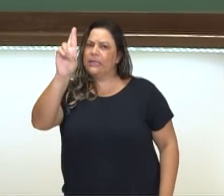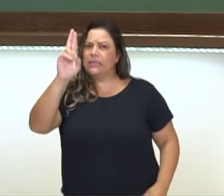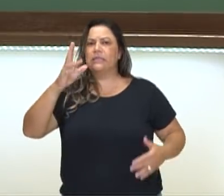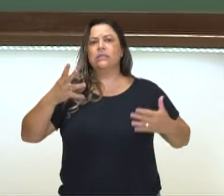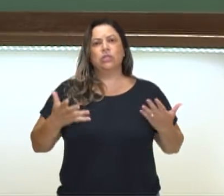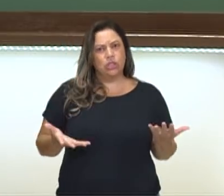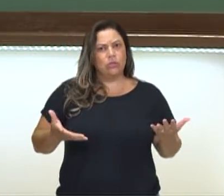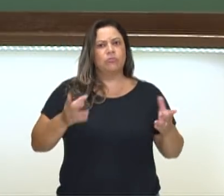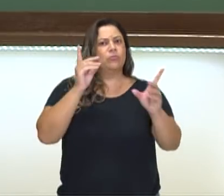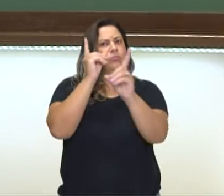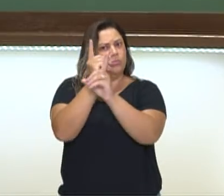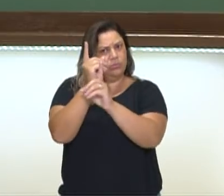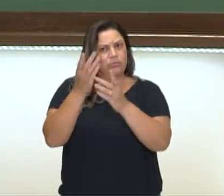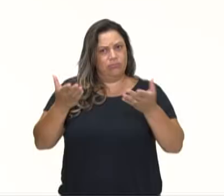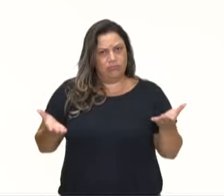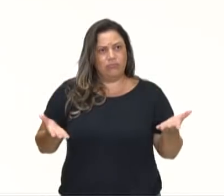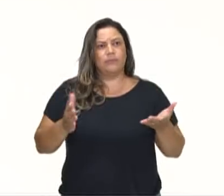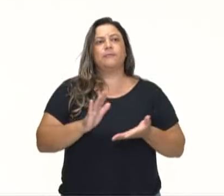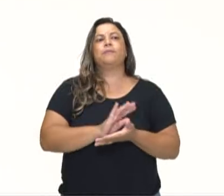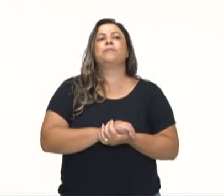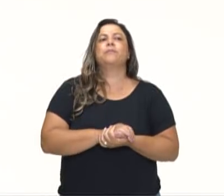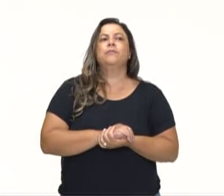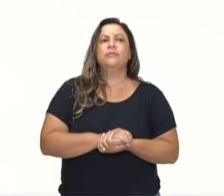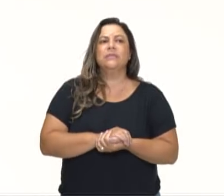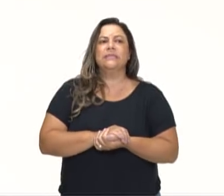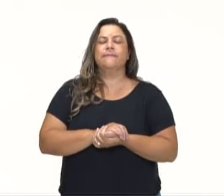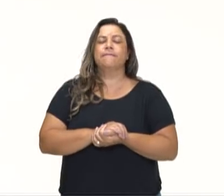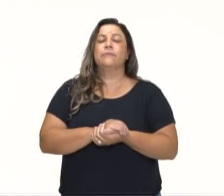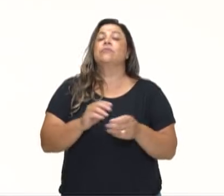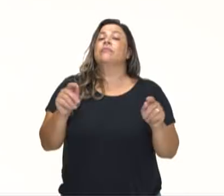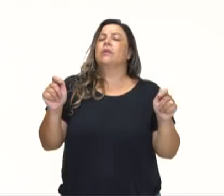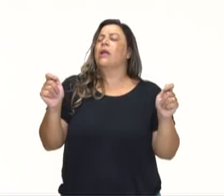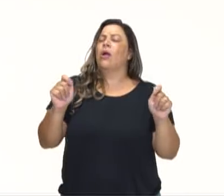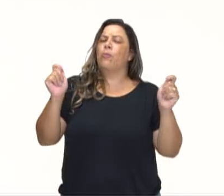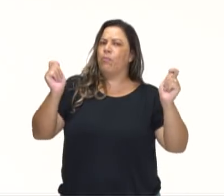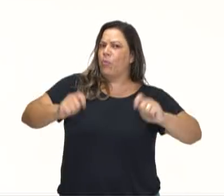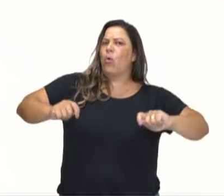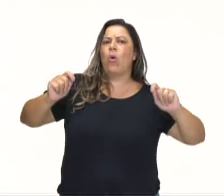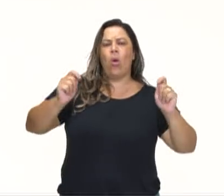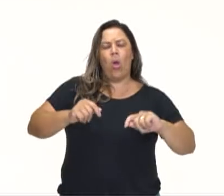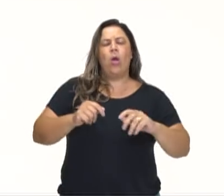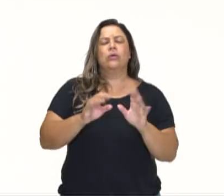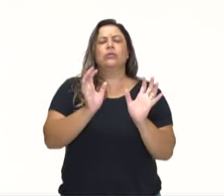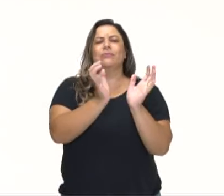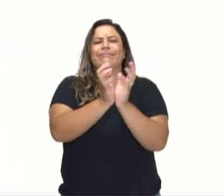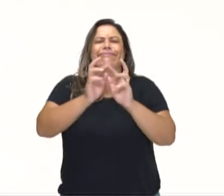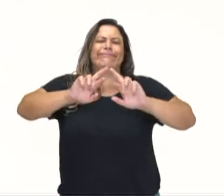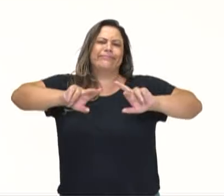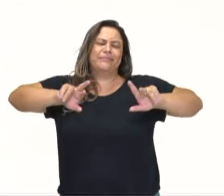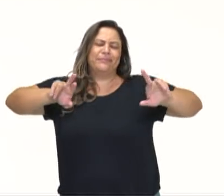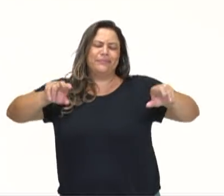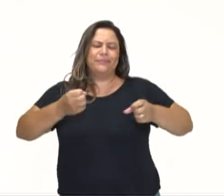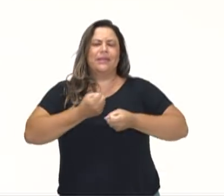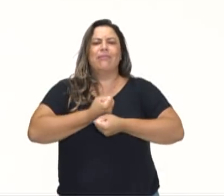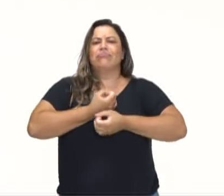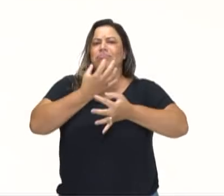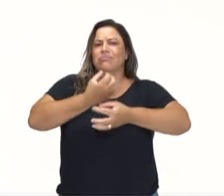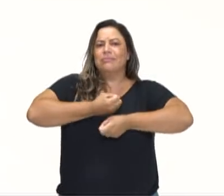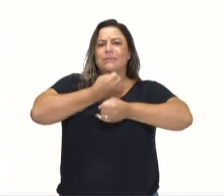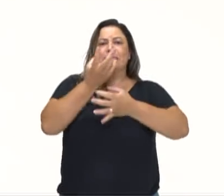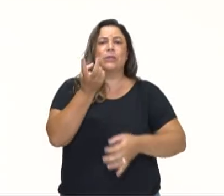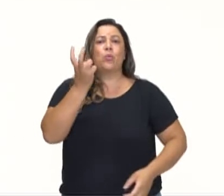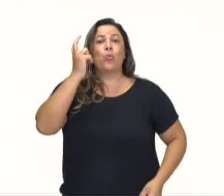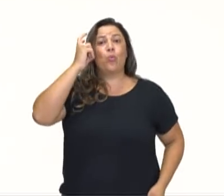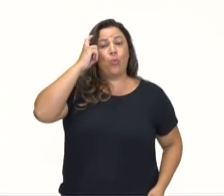lá. O folclore brasileiro podemos considerar um conjunto de expressões culturais populares